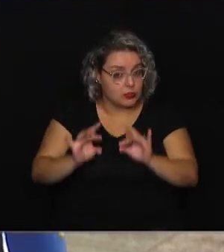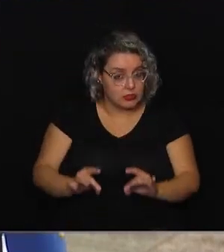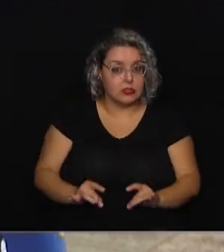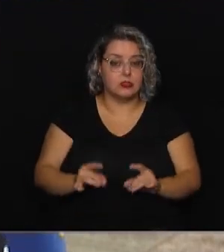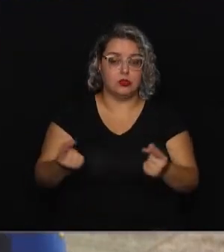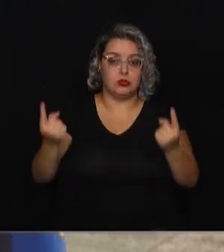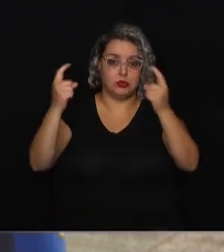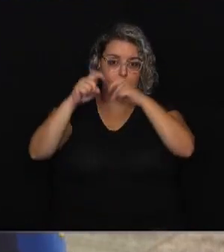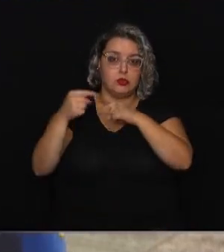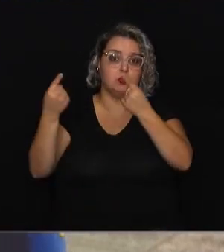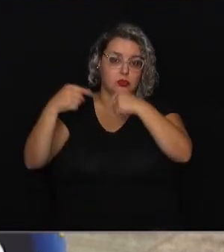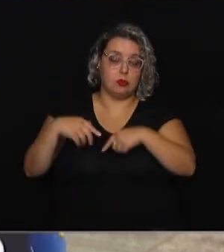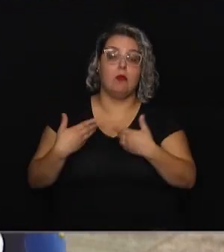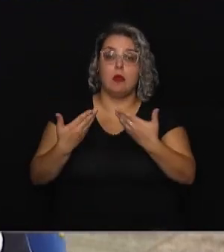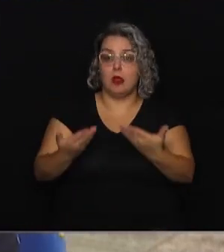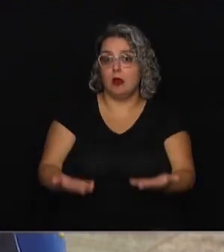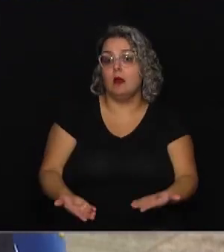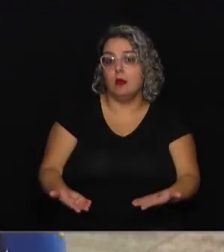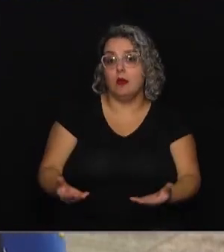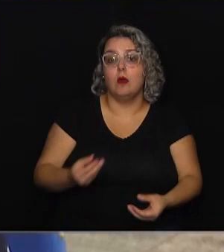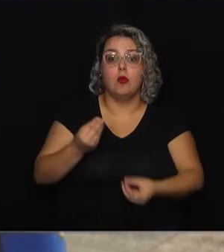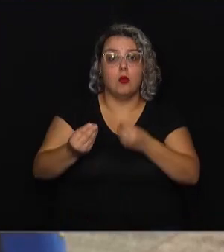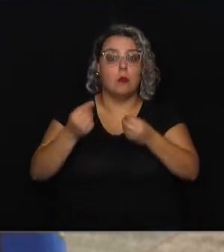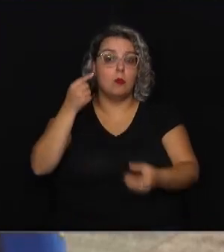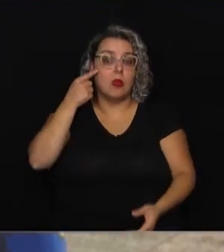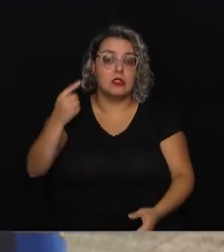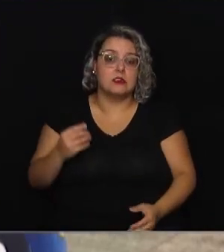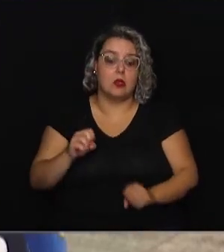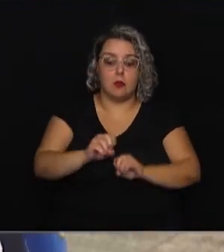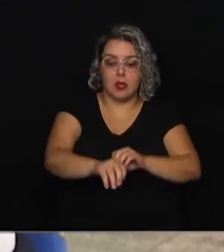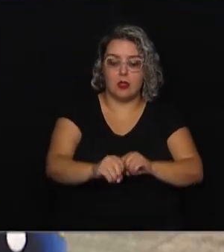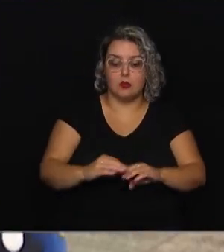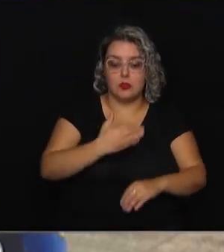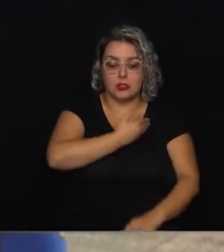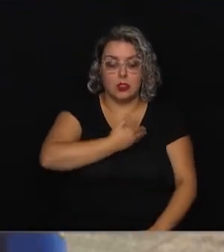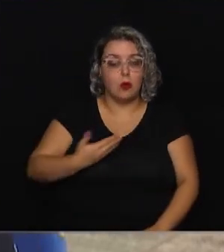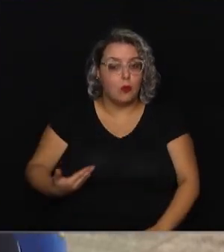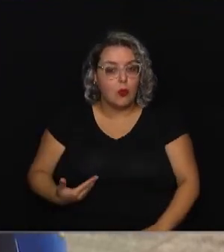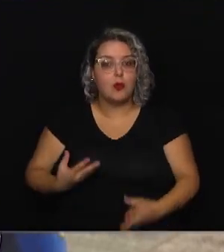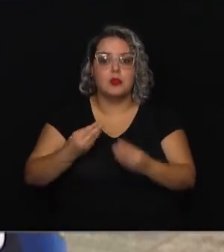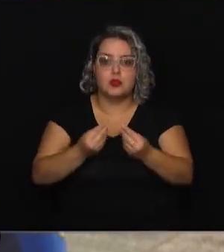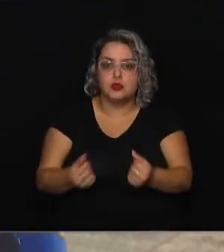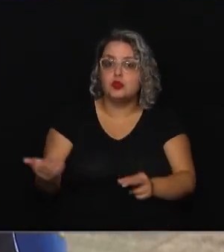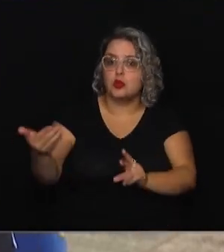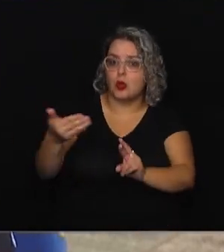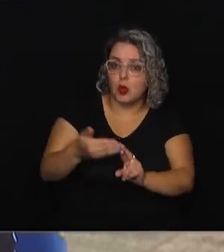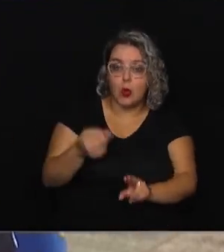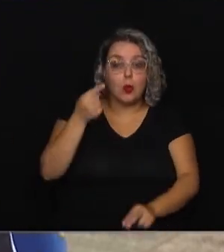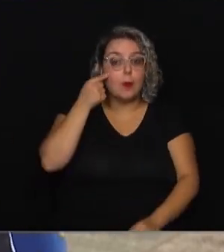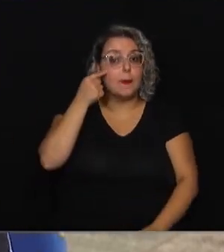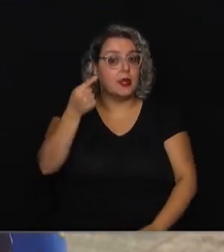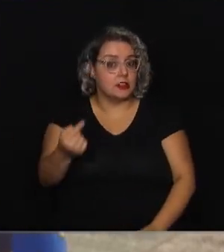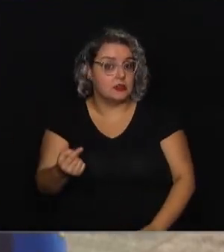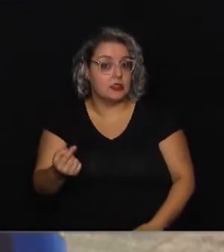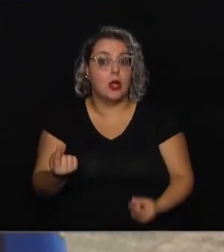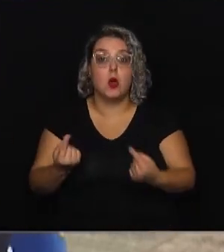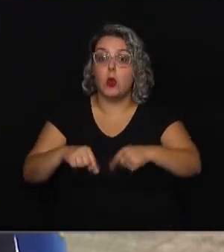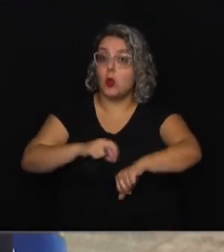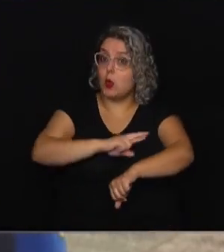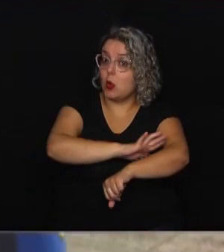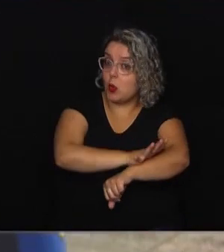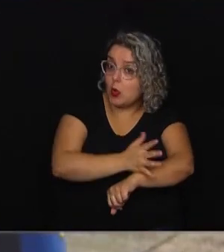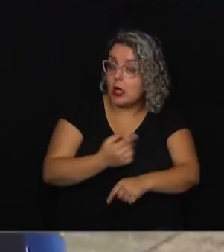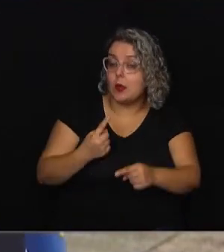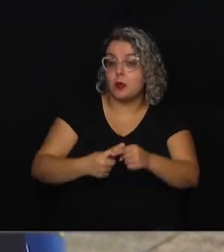desafios colocados aqui. Como pensar uma educação pública de qualidade, referenciada, como pensar uma educação antirracista, porque a